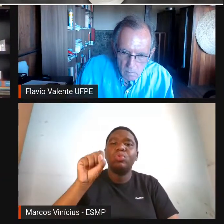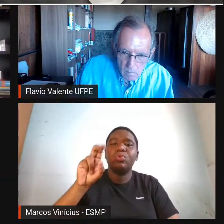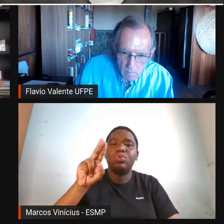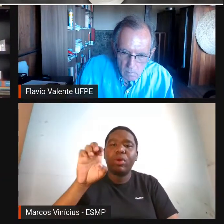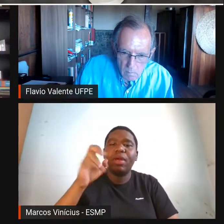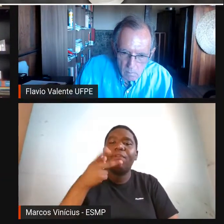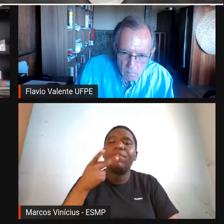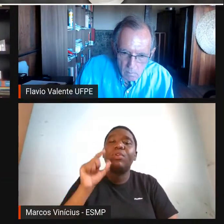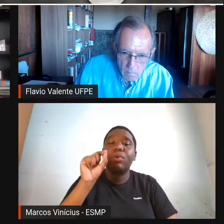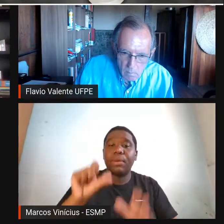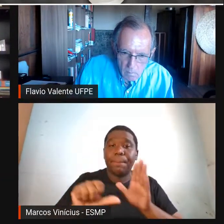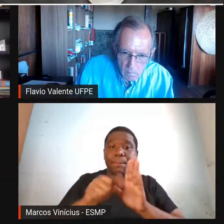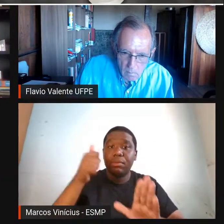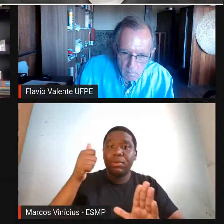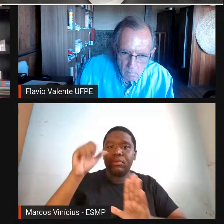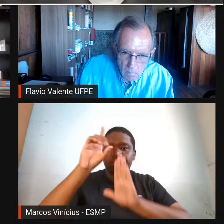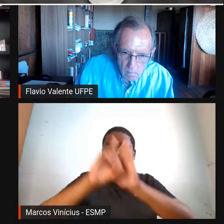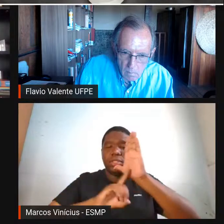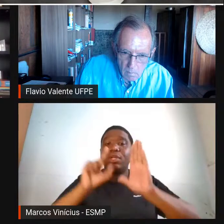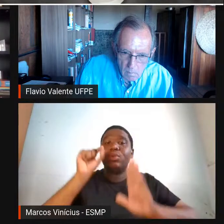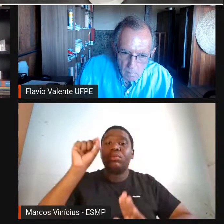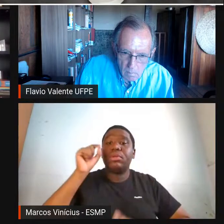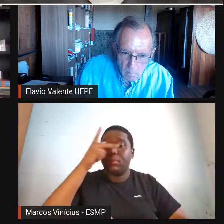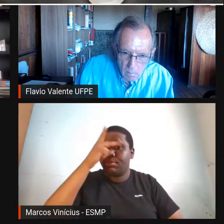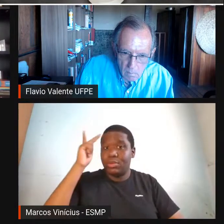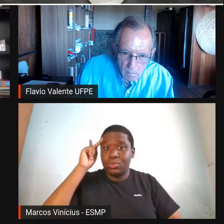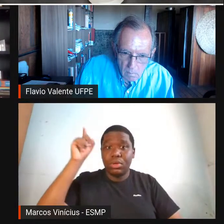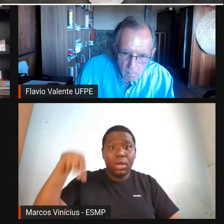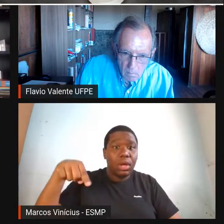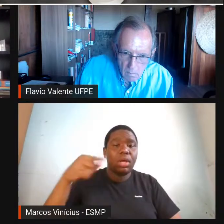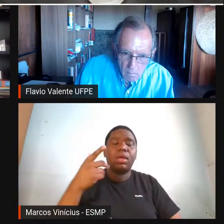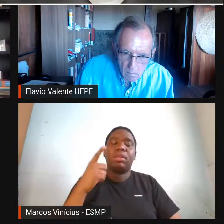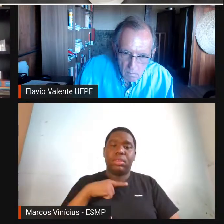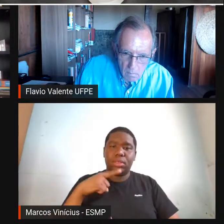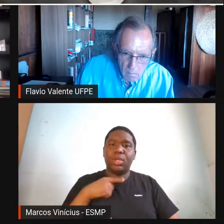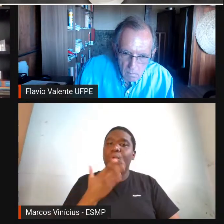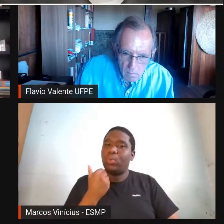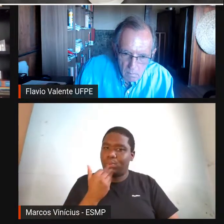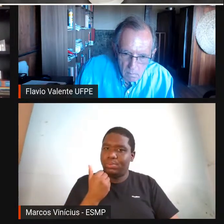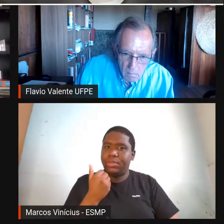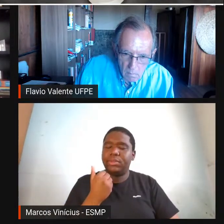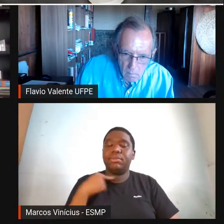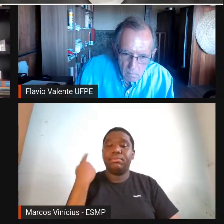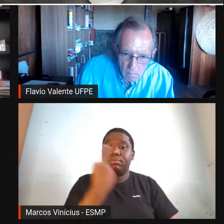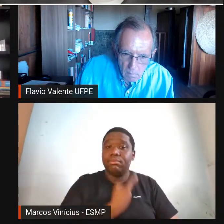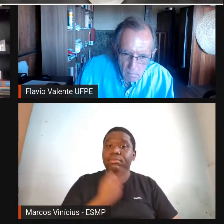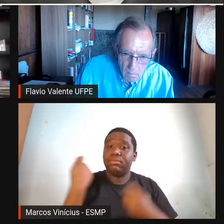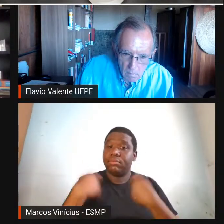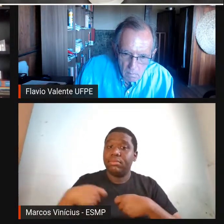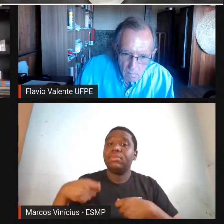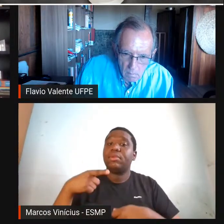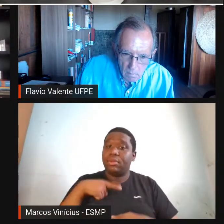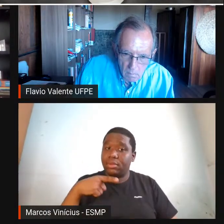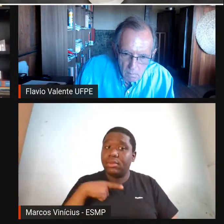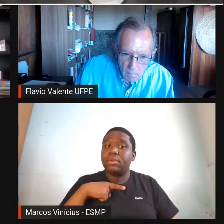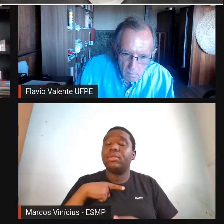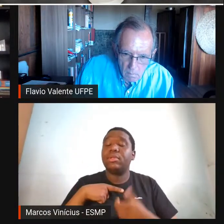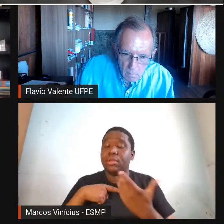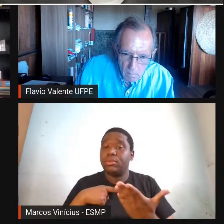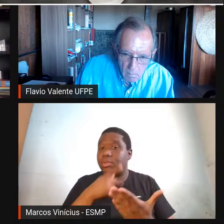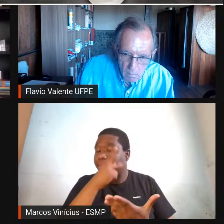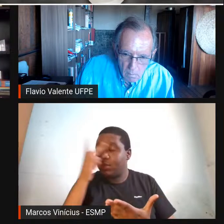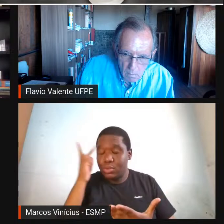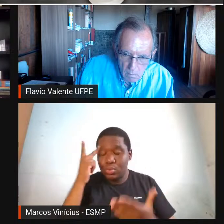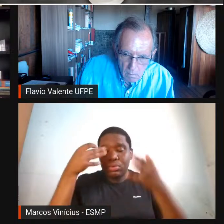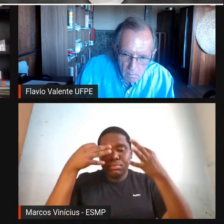primeiro direito de todo homem é o direito de não passar fome. Se nós não garantirmos, ao mínimo, a dignidade, o